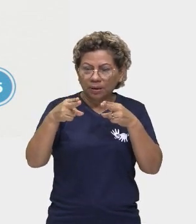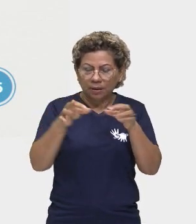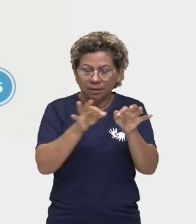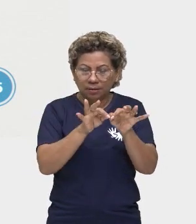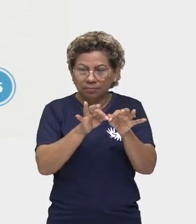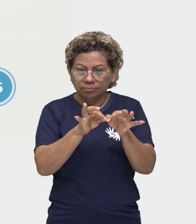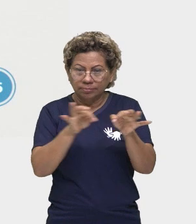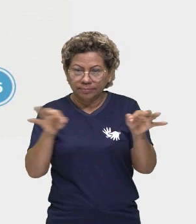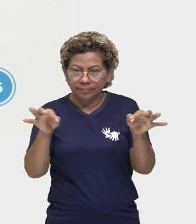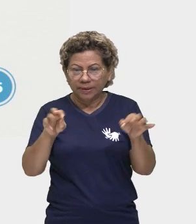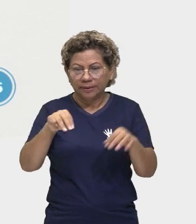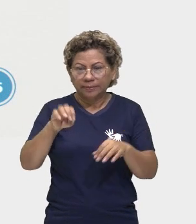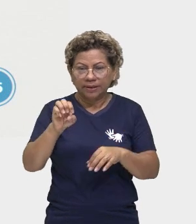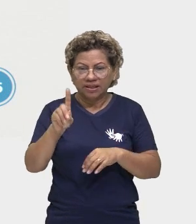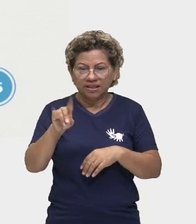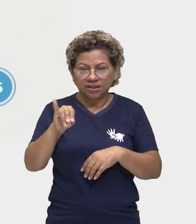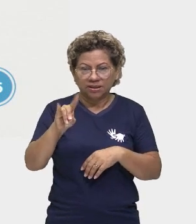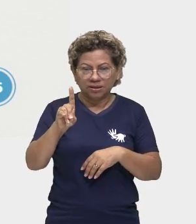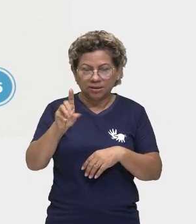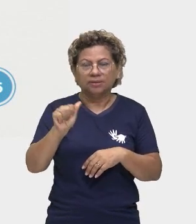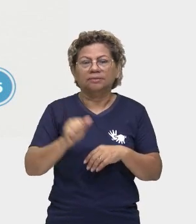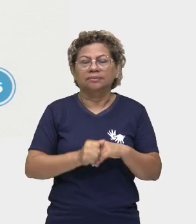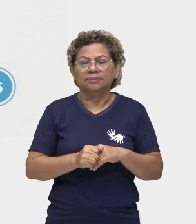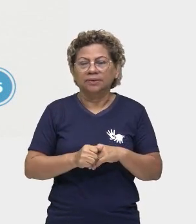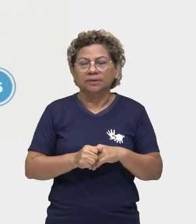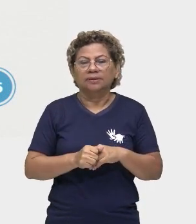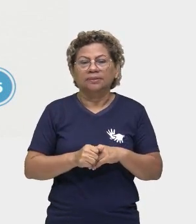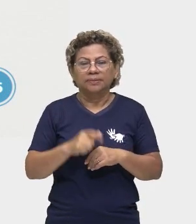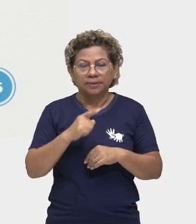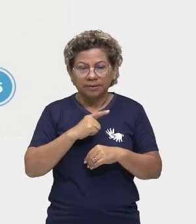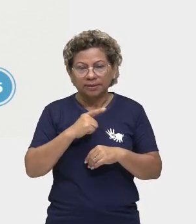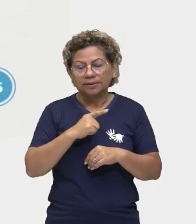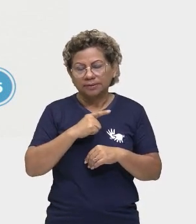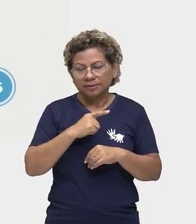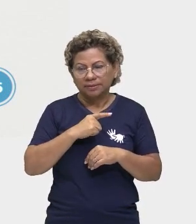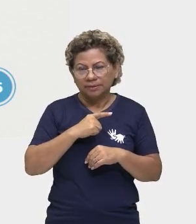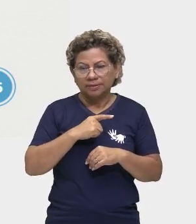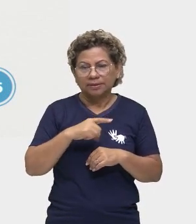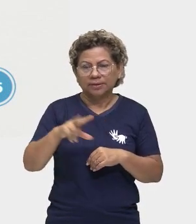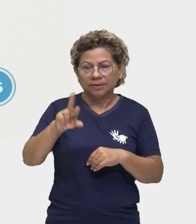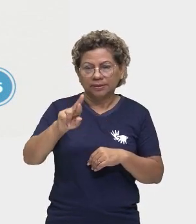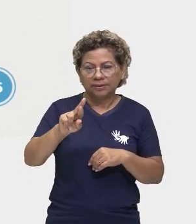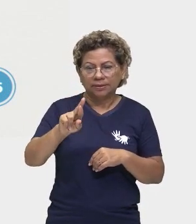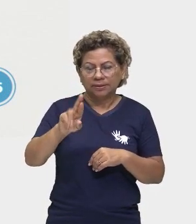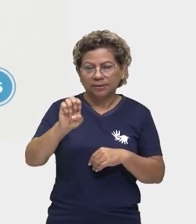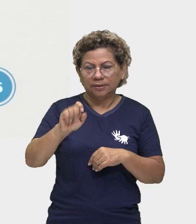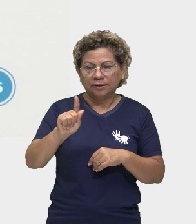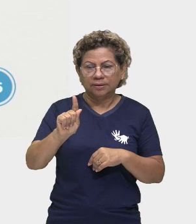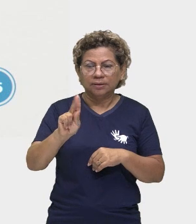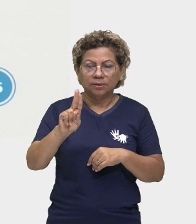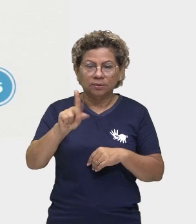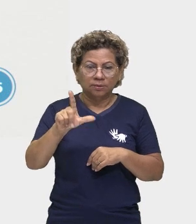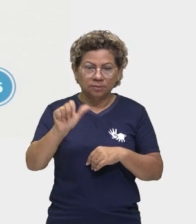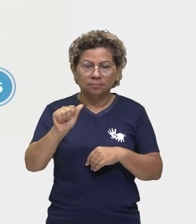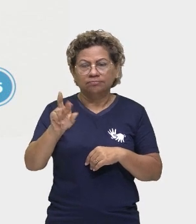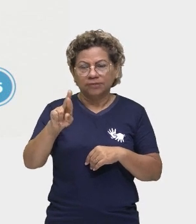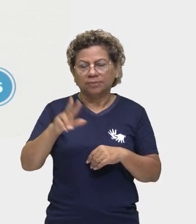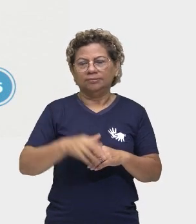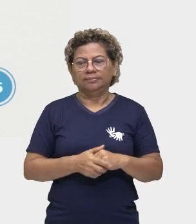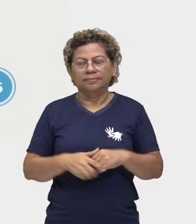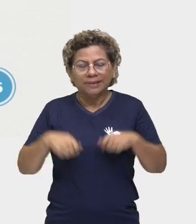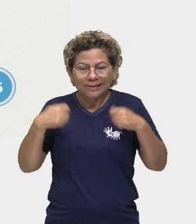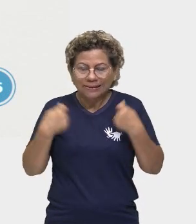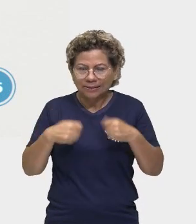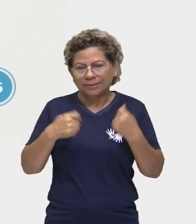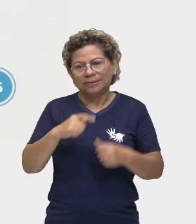polígono precisam também ter a mesma medida para que ele seja regular. Eu não posso deixar margem, né, que caia